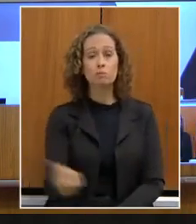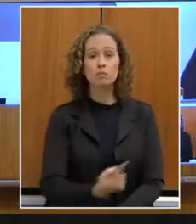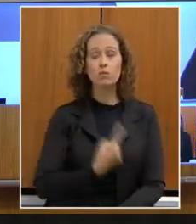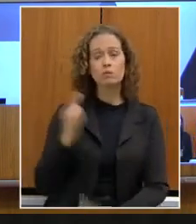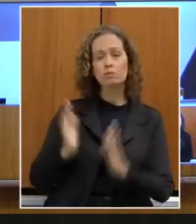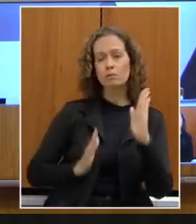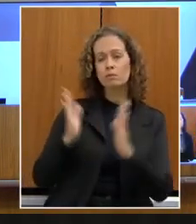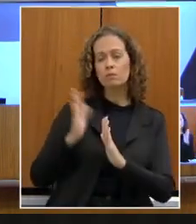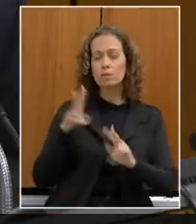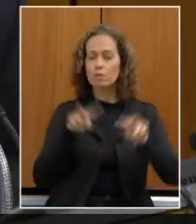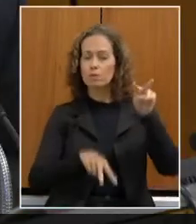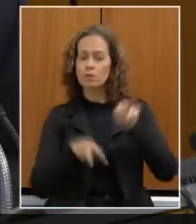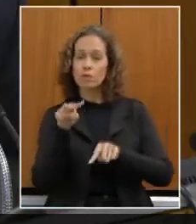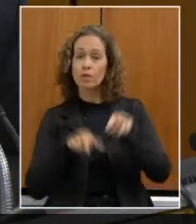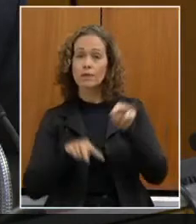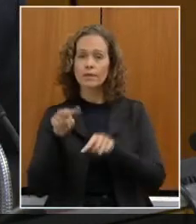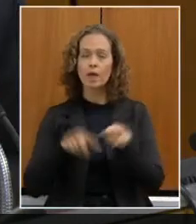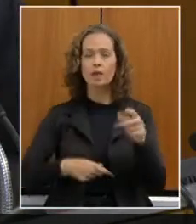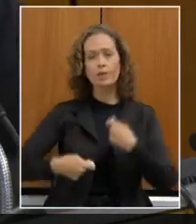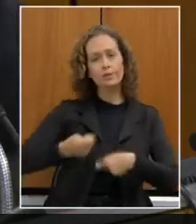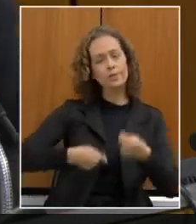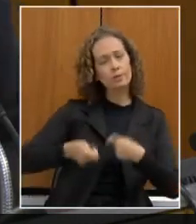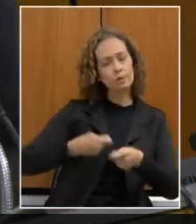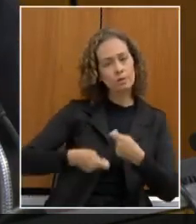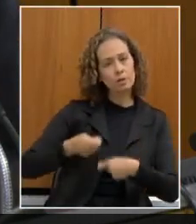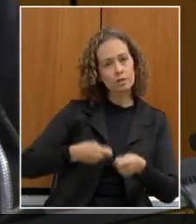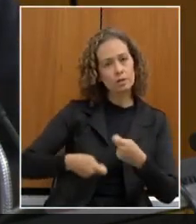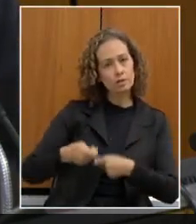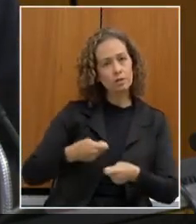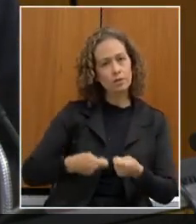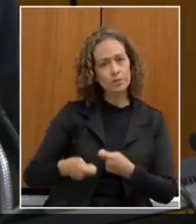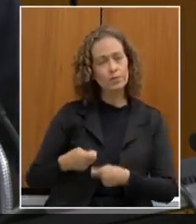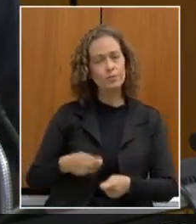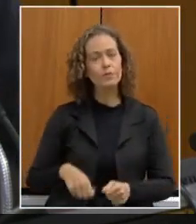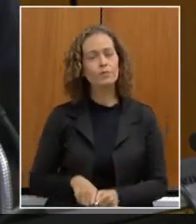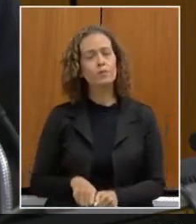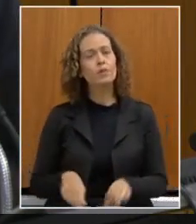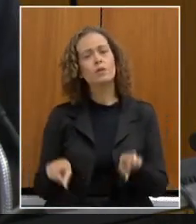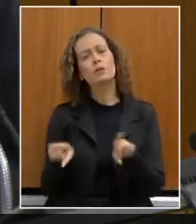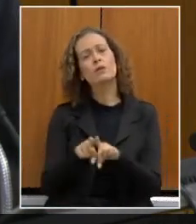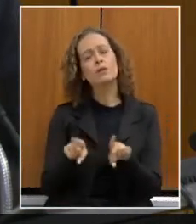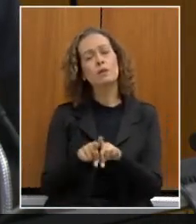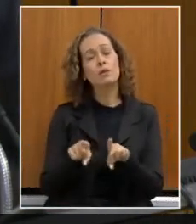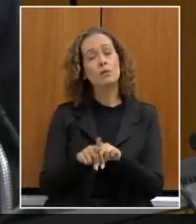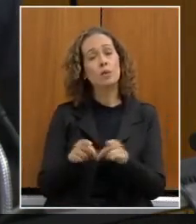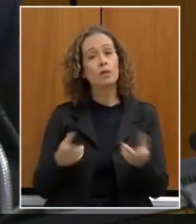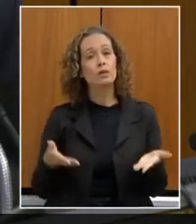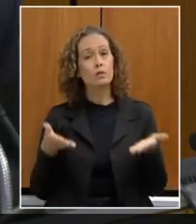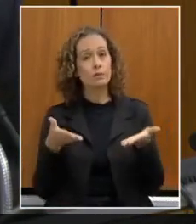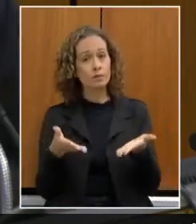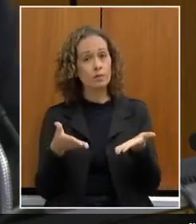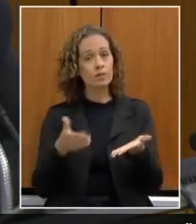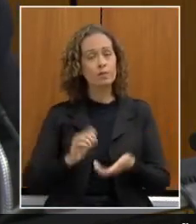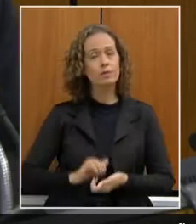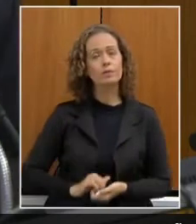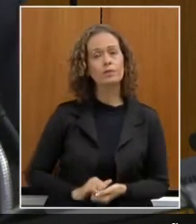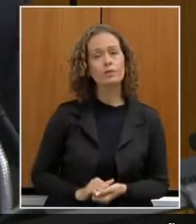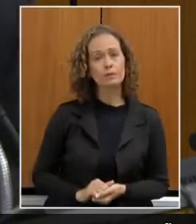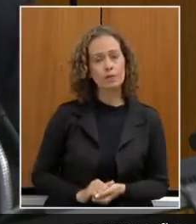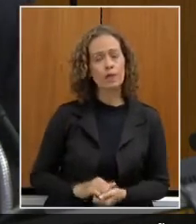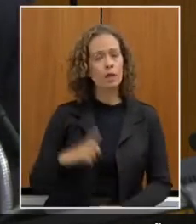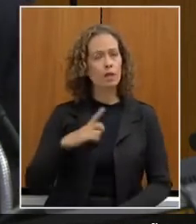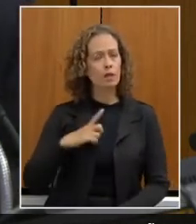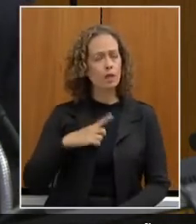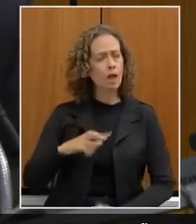de análise da negociação. e, concomitante a isso, há uma